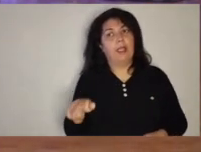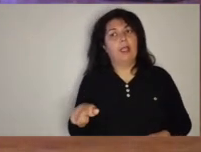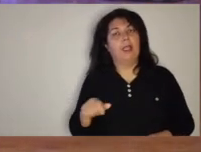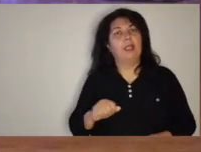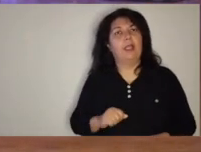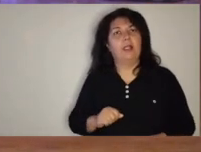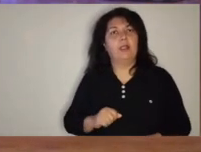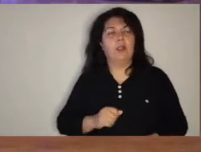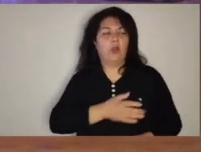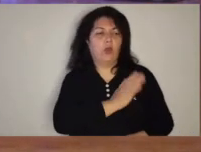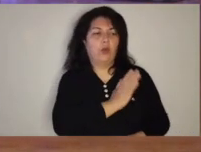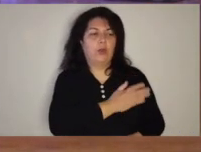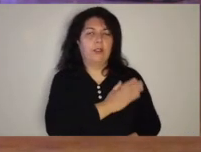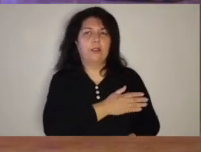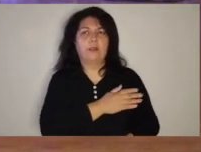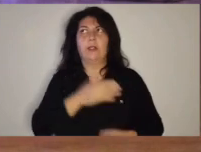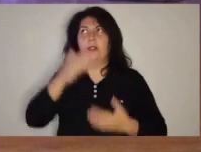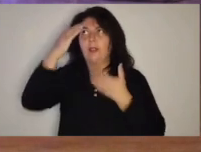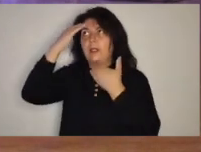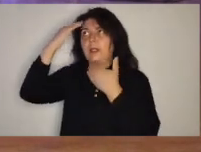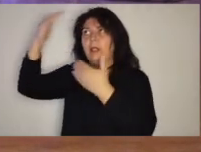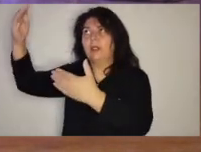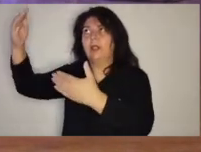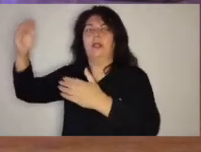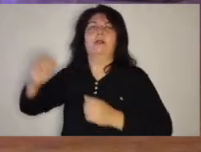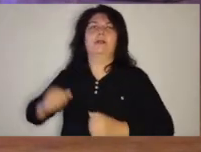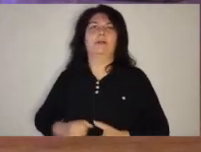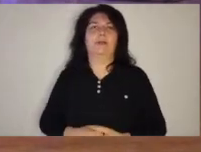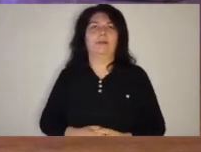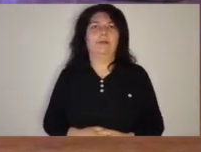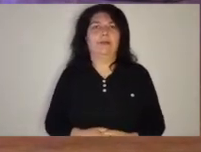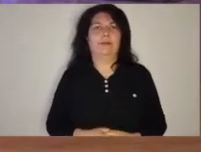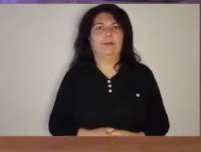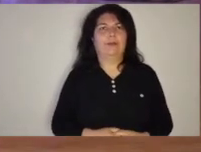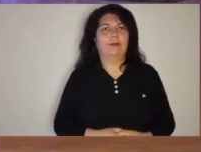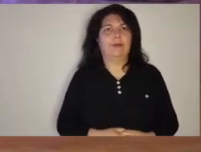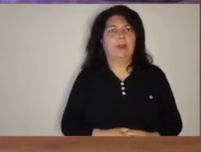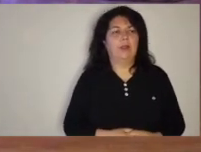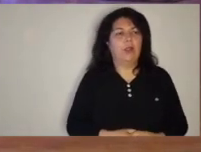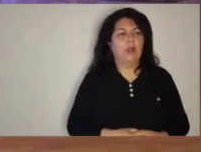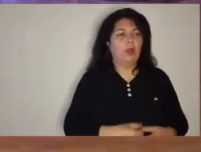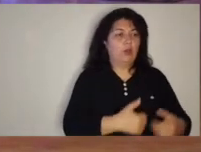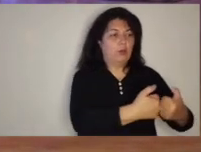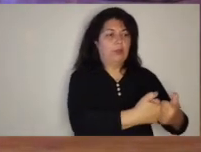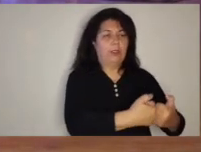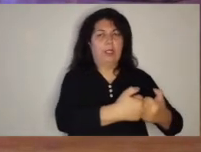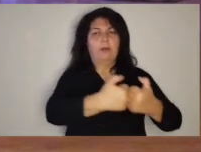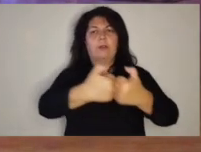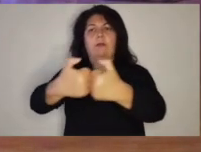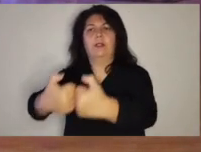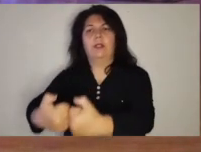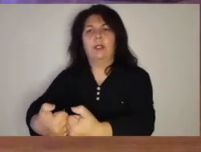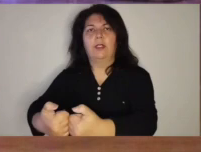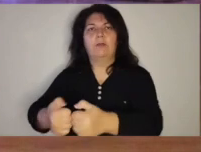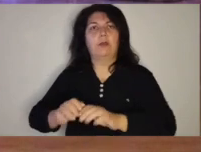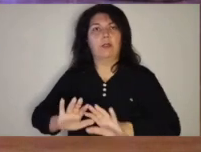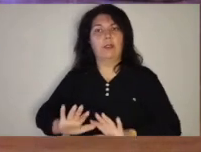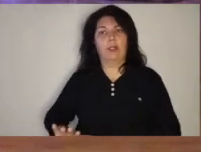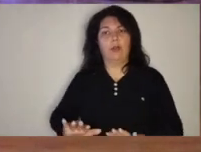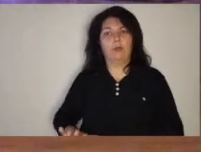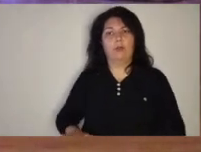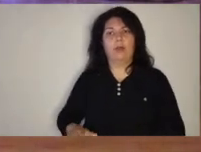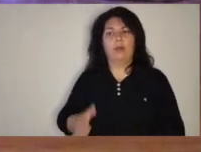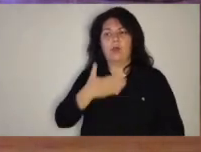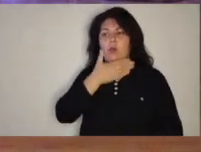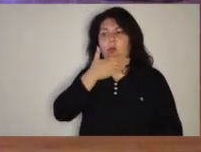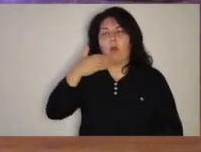Qual que é a diferença? Irmãos, para mim, Obed-edom tinha um coração o quê? Grato. Quando chegou a arca para